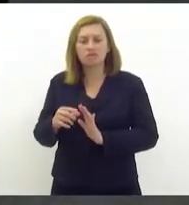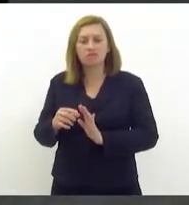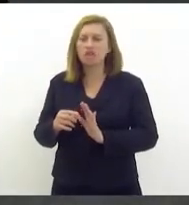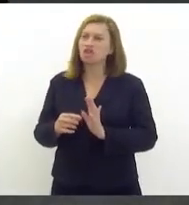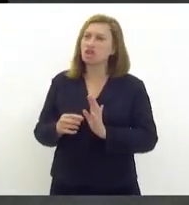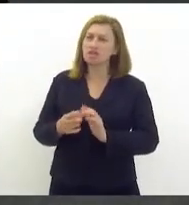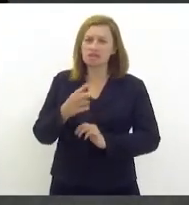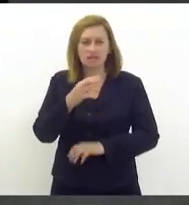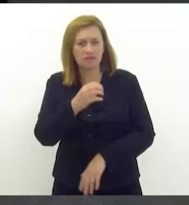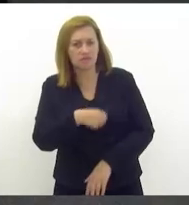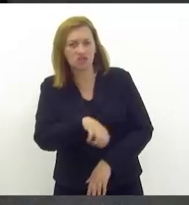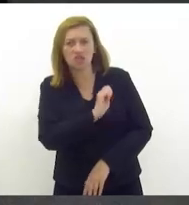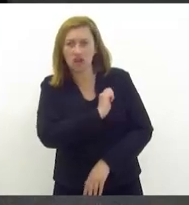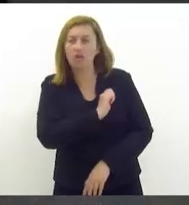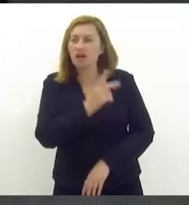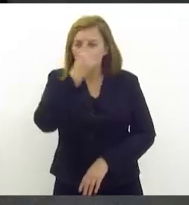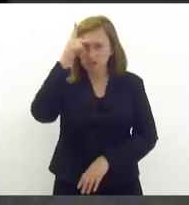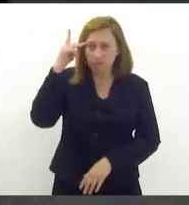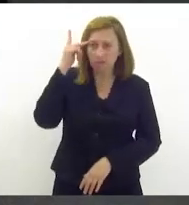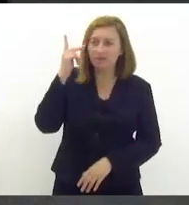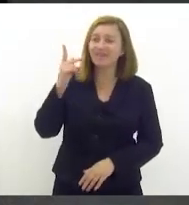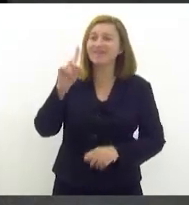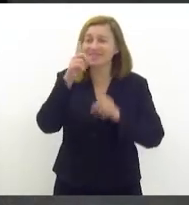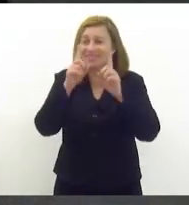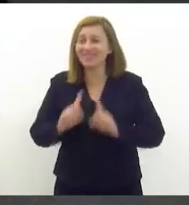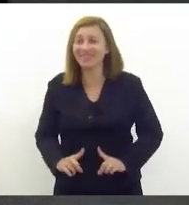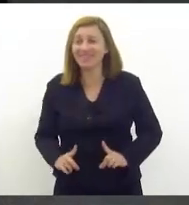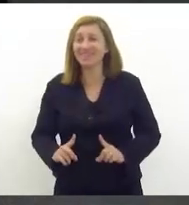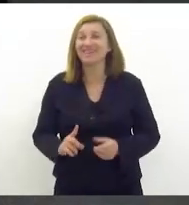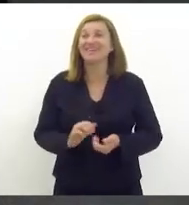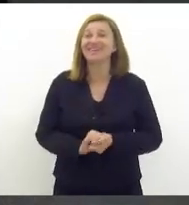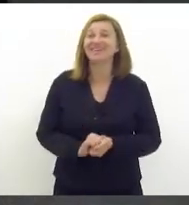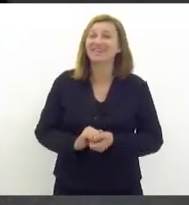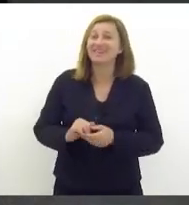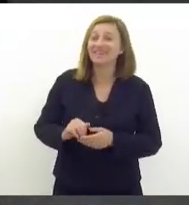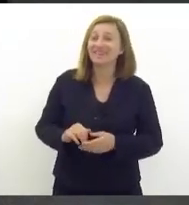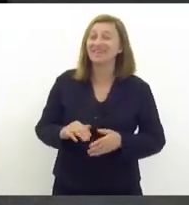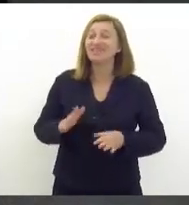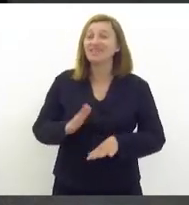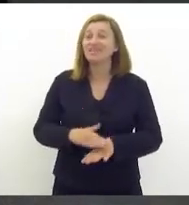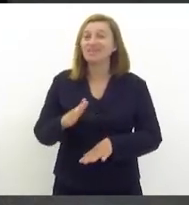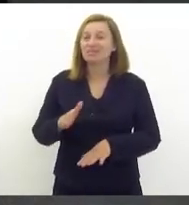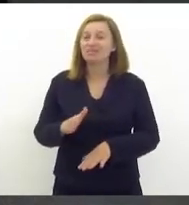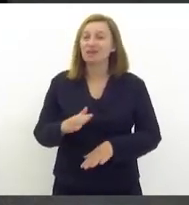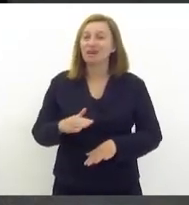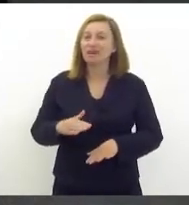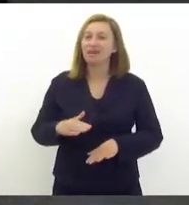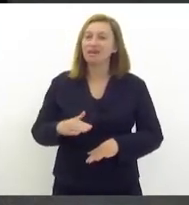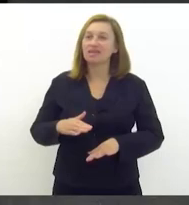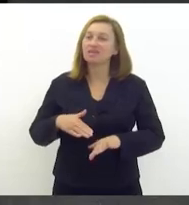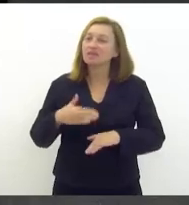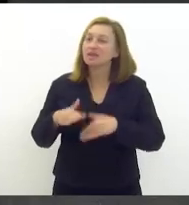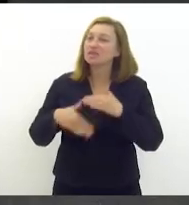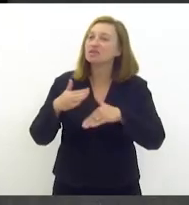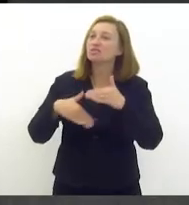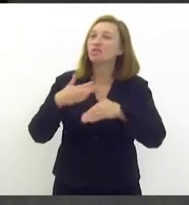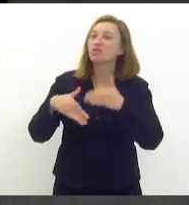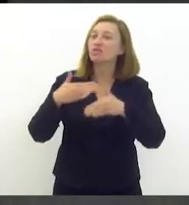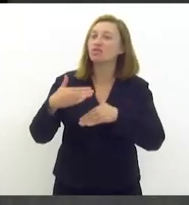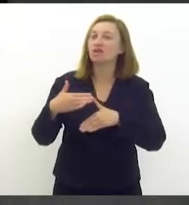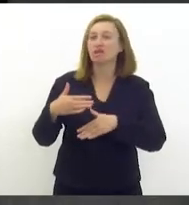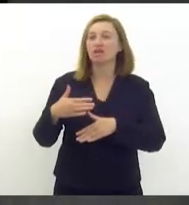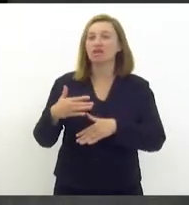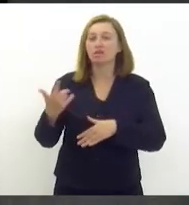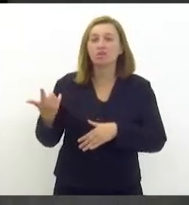as pessoas com deficiência vão ter ainda mais caminhos para conseguir ter ainda